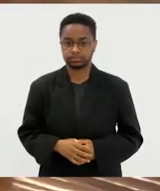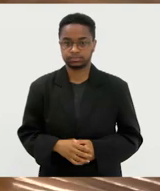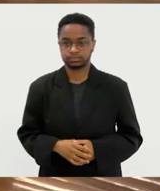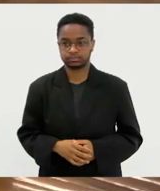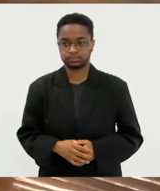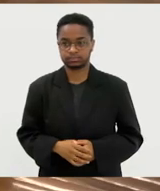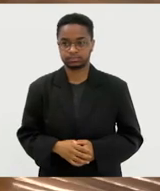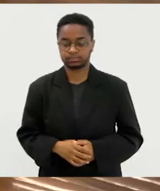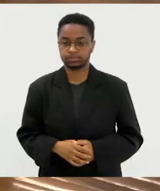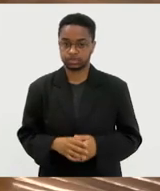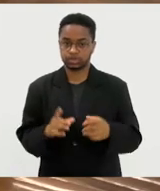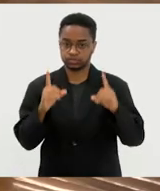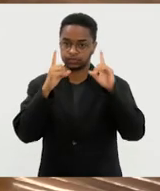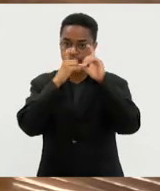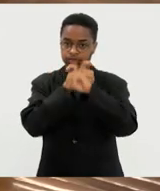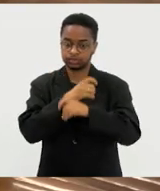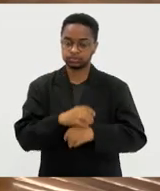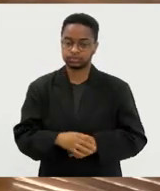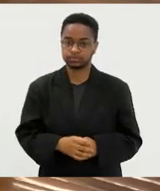é complexo, né?